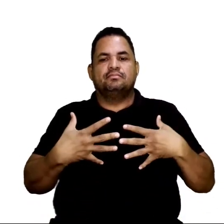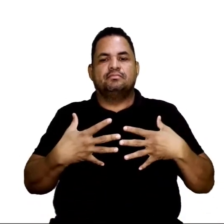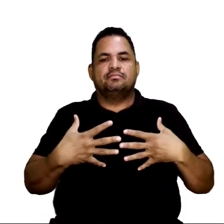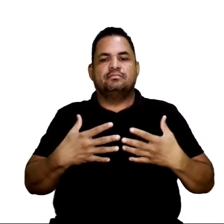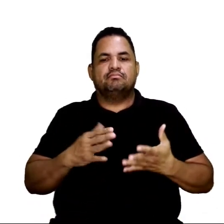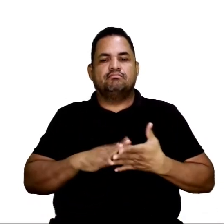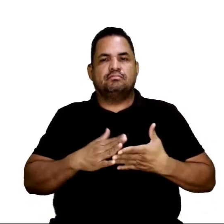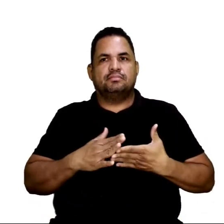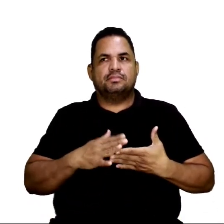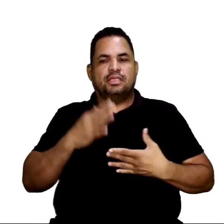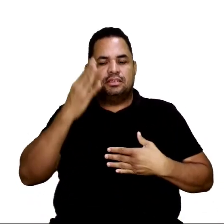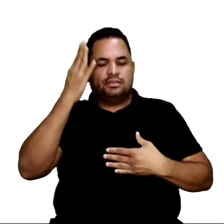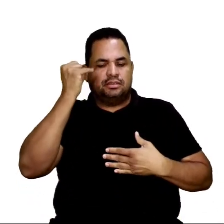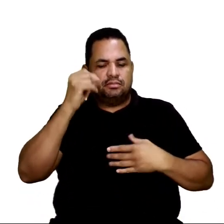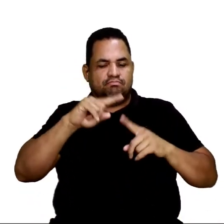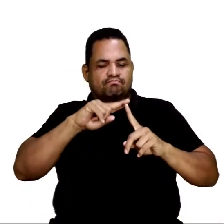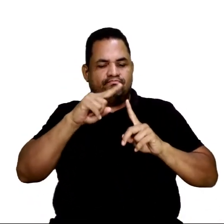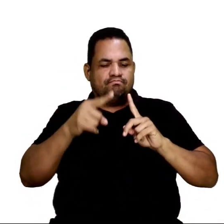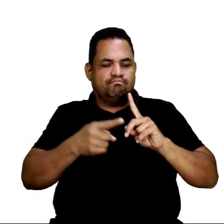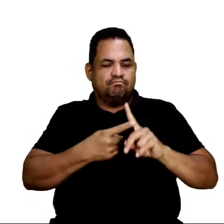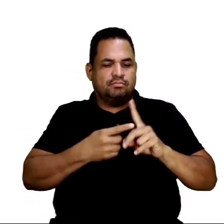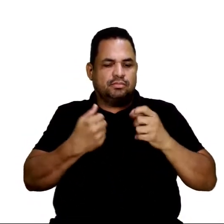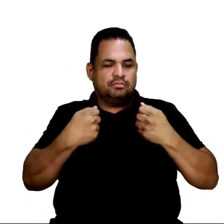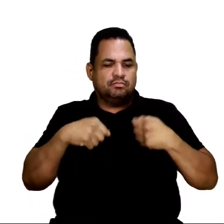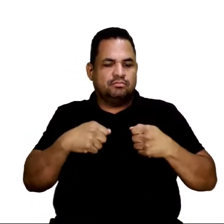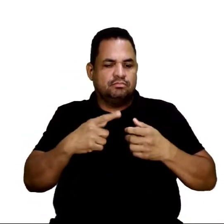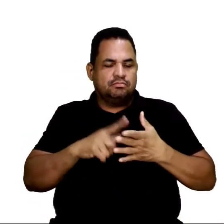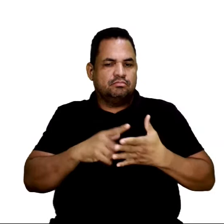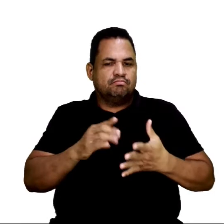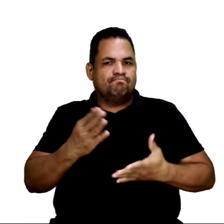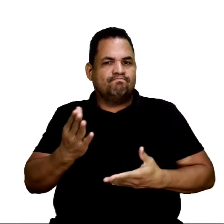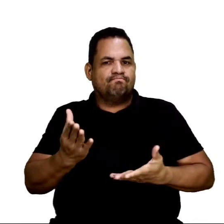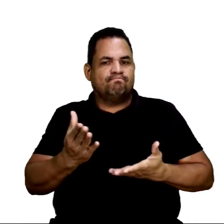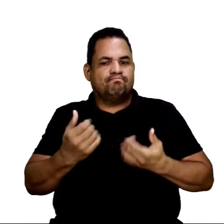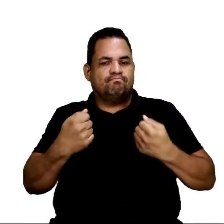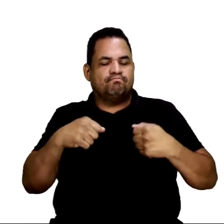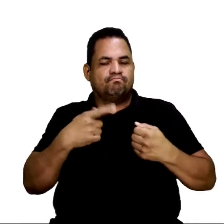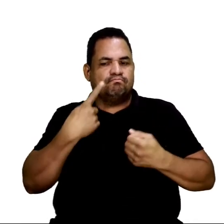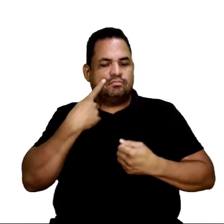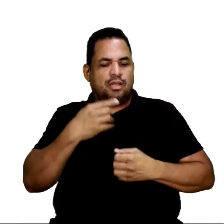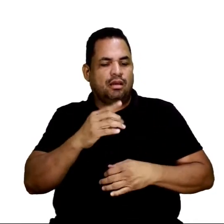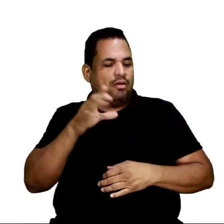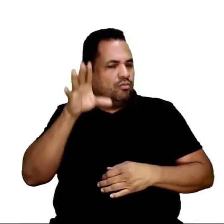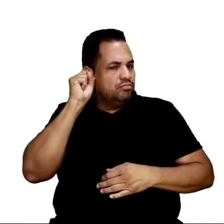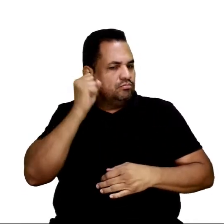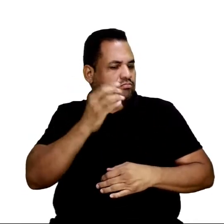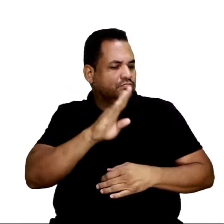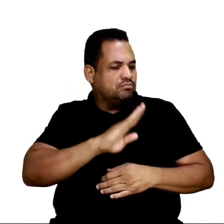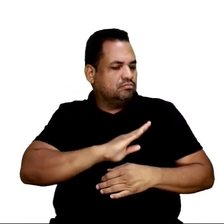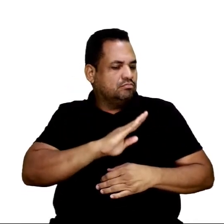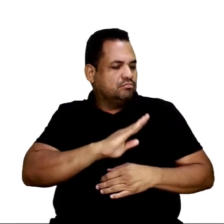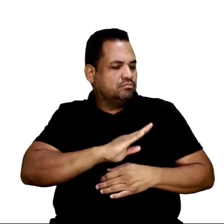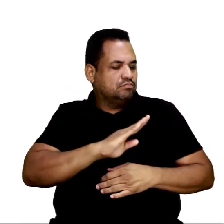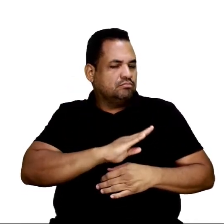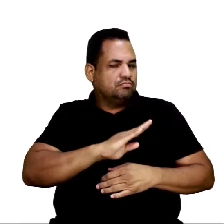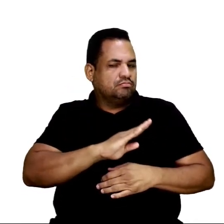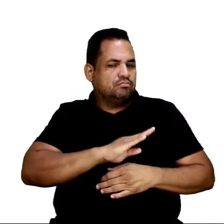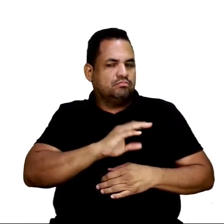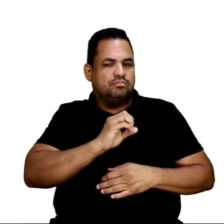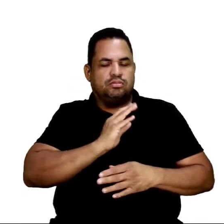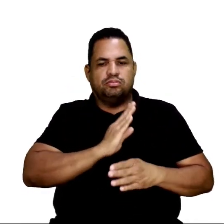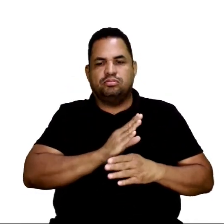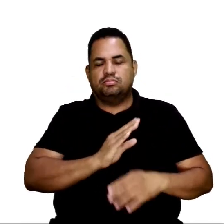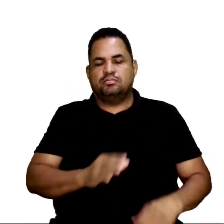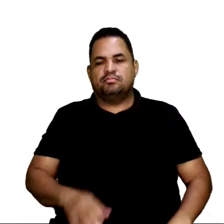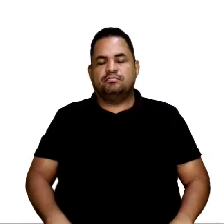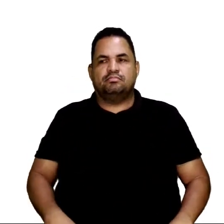que está grávida e aí ela tem a possibilidade, a oportunidade de ouvir os batimentos cardíacos do futuro bebê dela. É uma